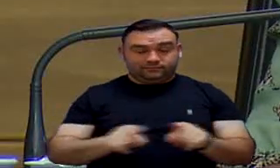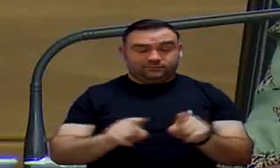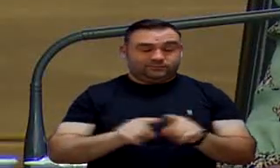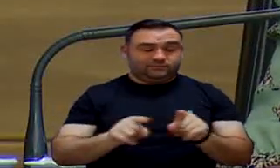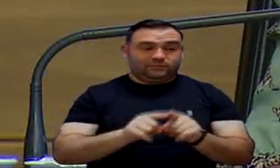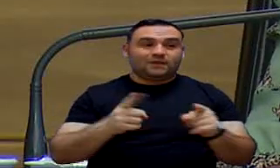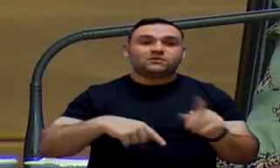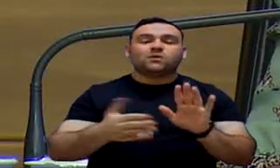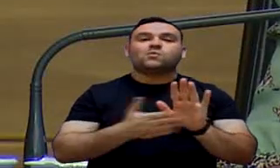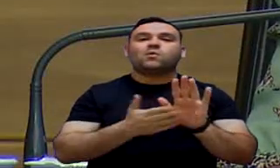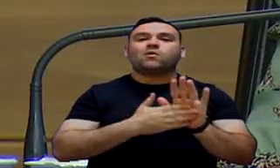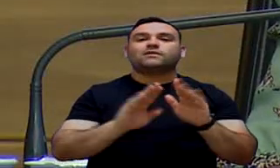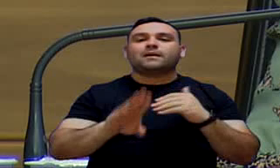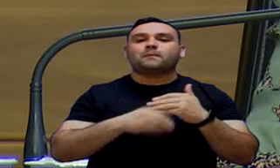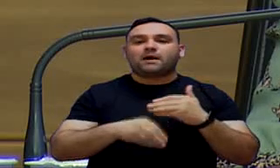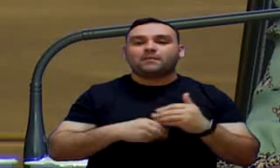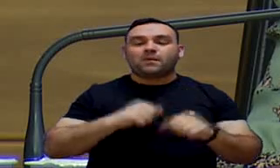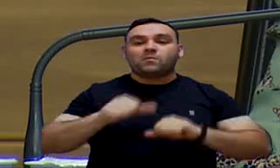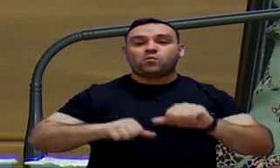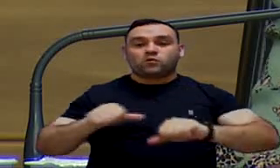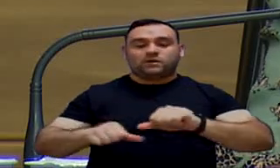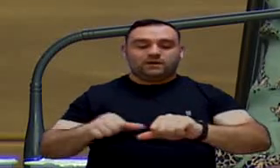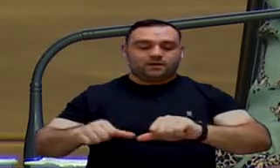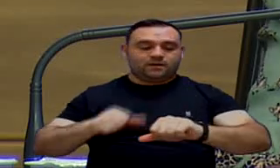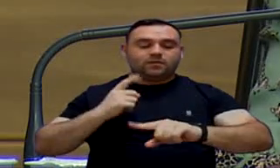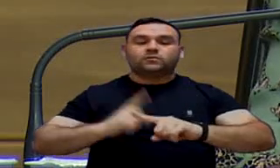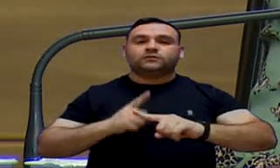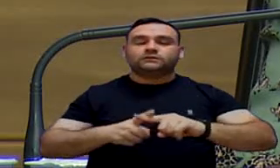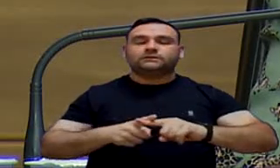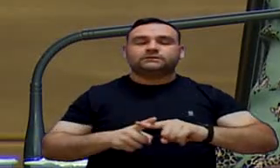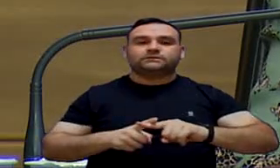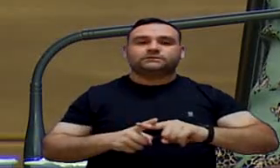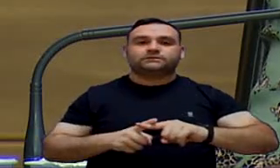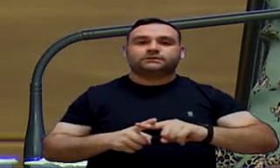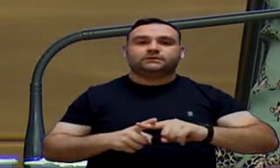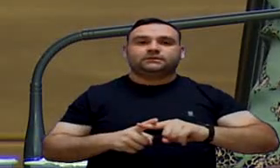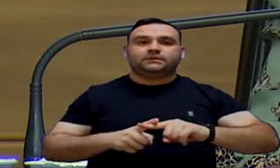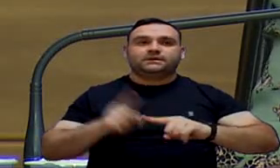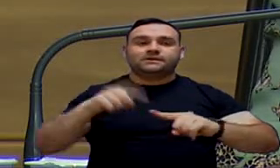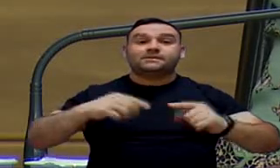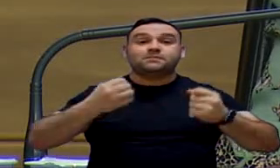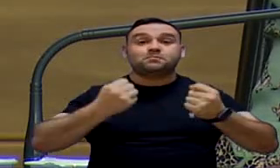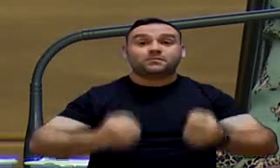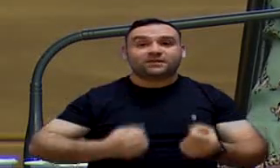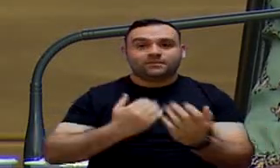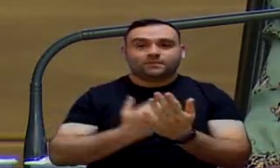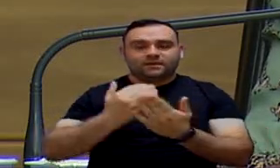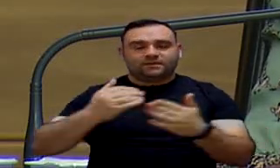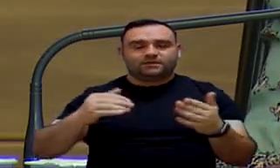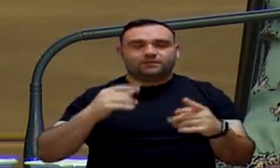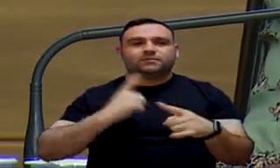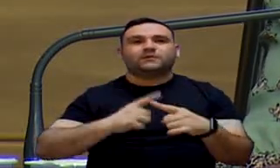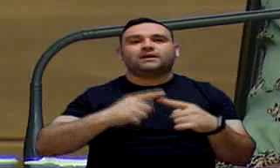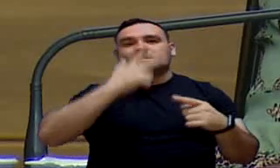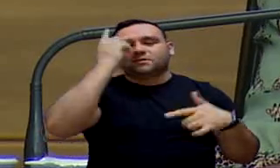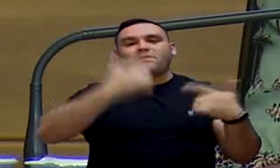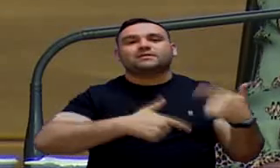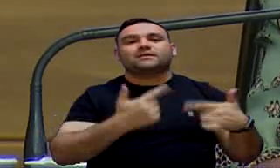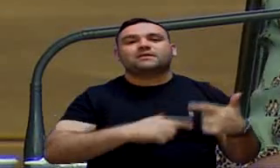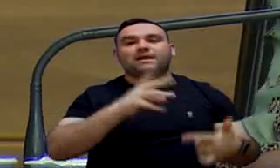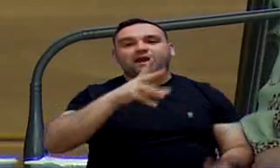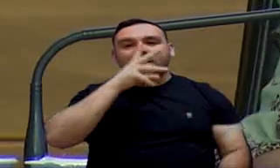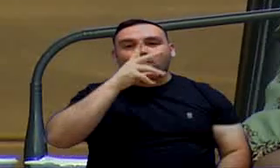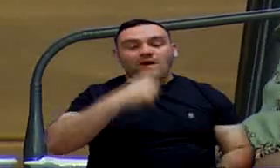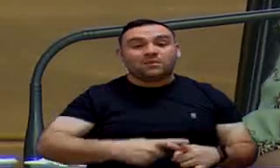fez Algumas propostas de mudança justamente para pesar mais para quem trabalha irregular